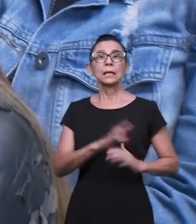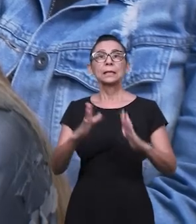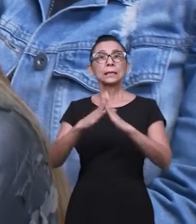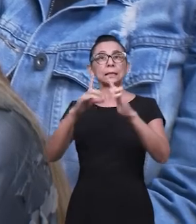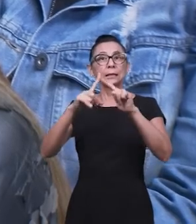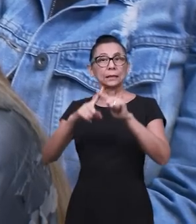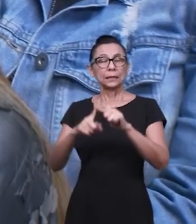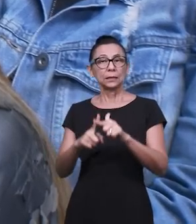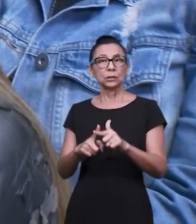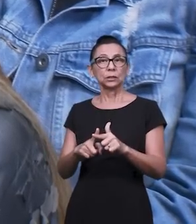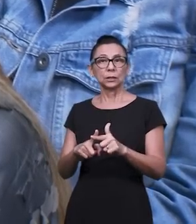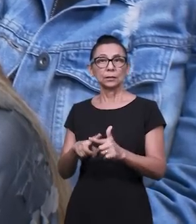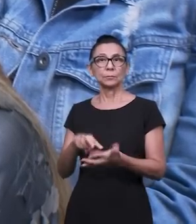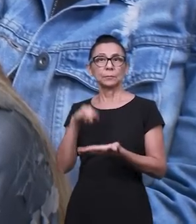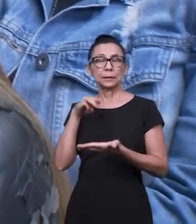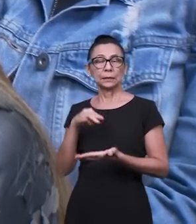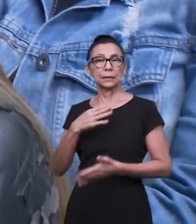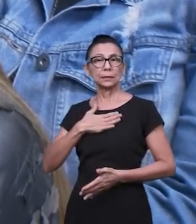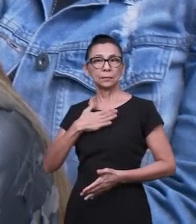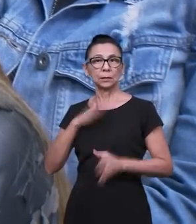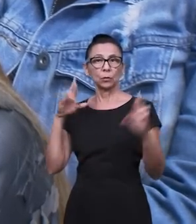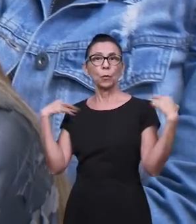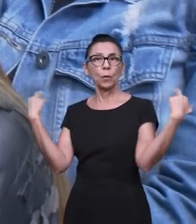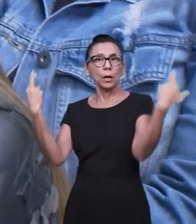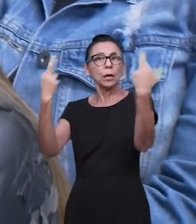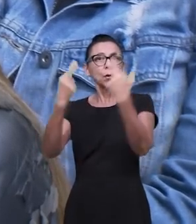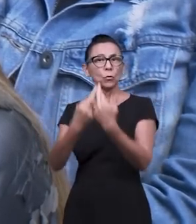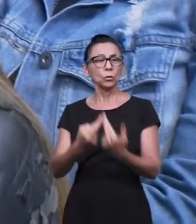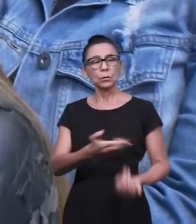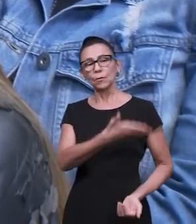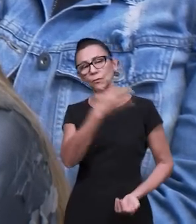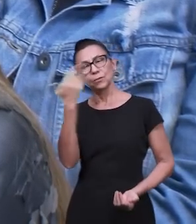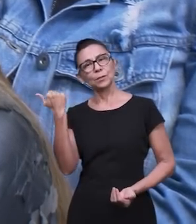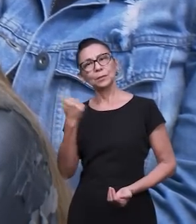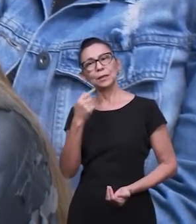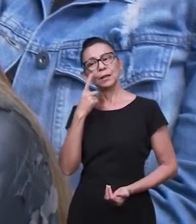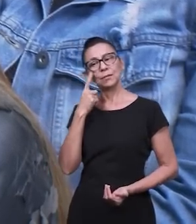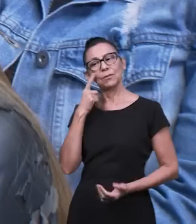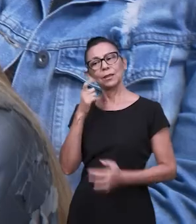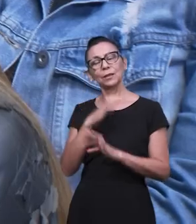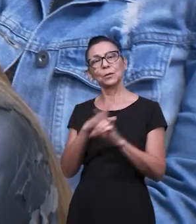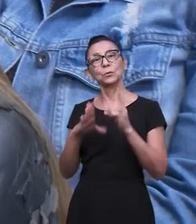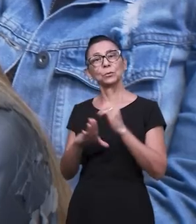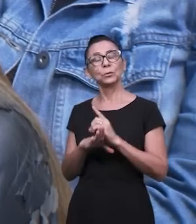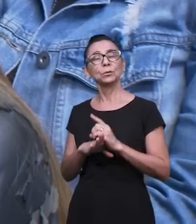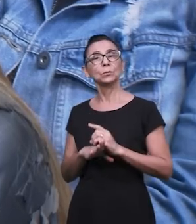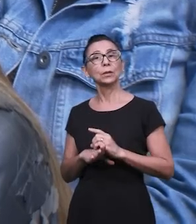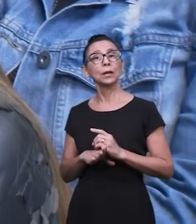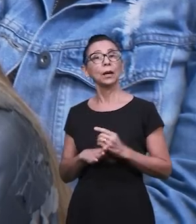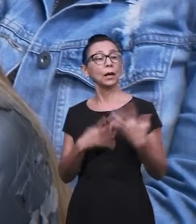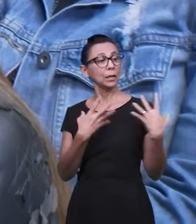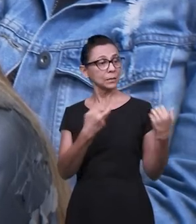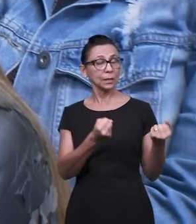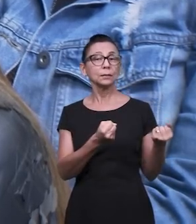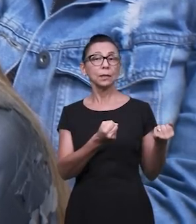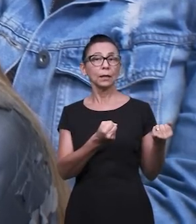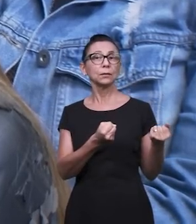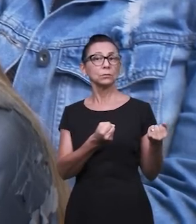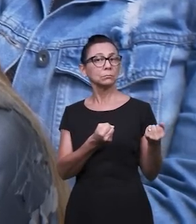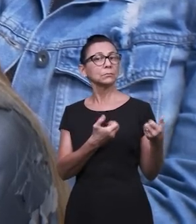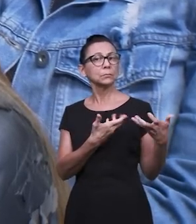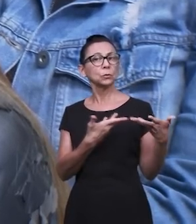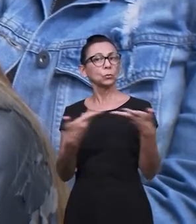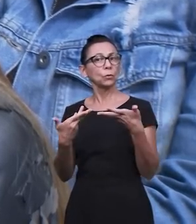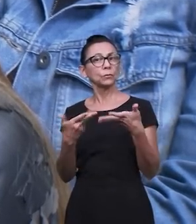podem participar. Eles foram prontamente, atenderam esse convite, eles participaram. E eles se sentiram: olha,